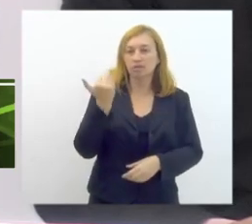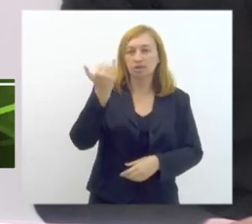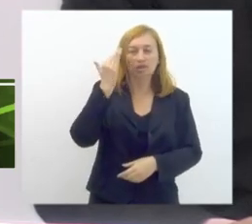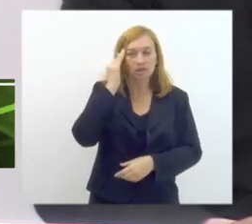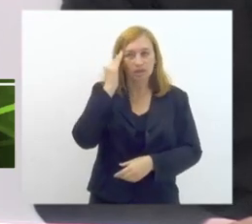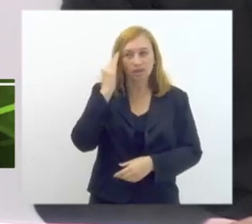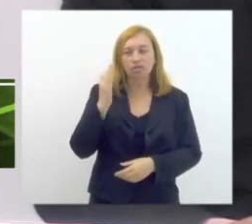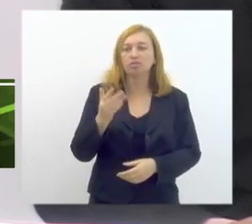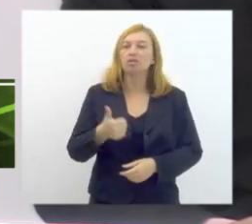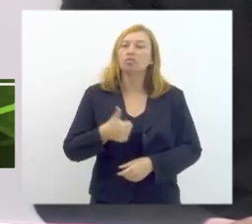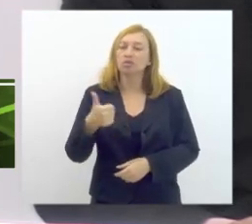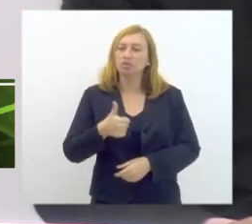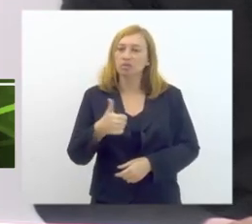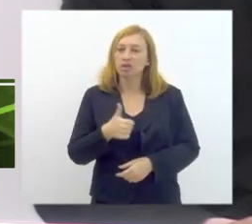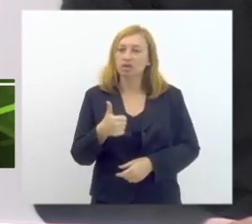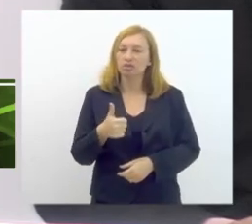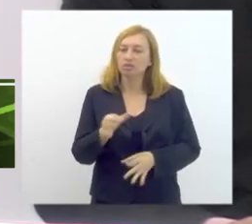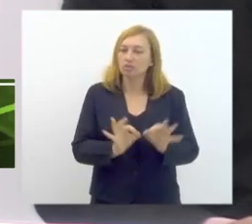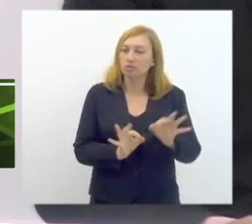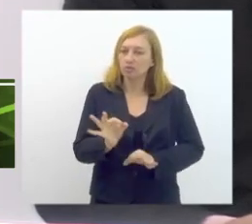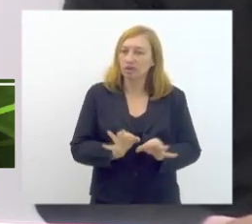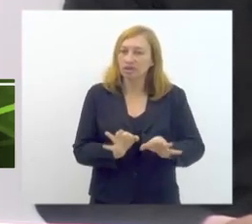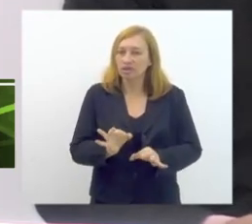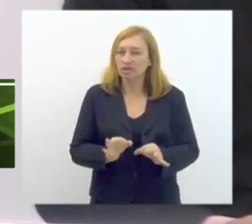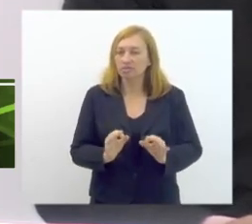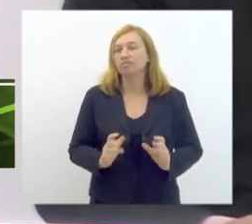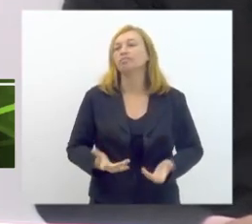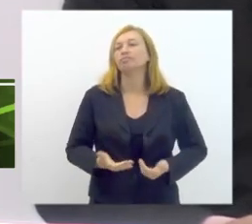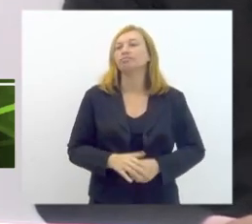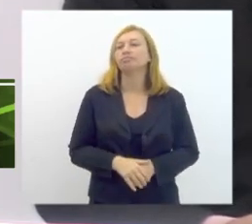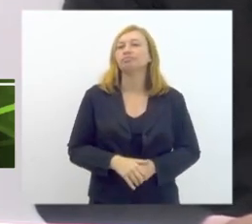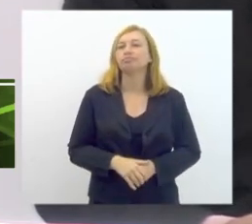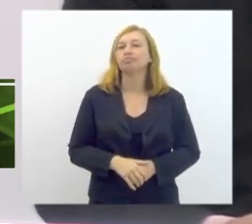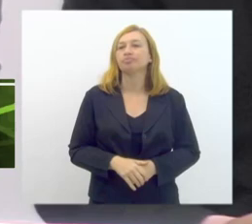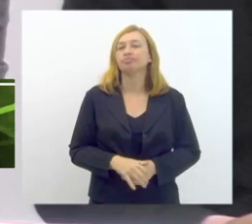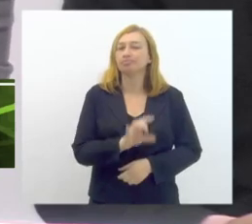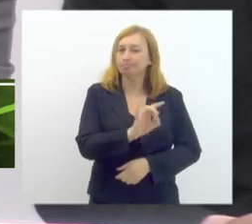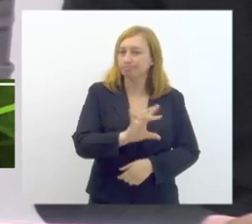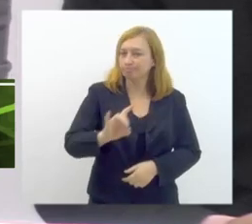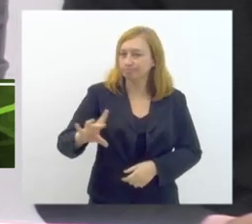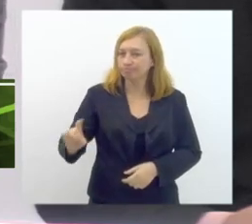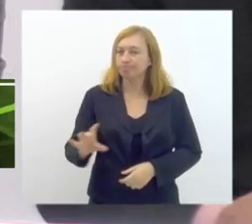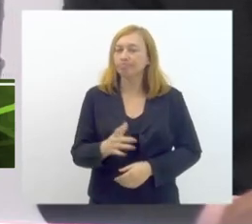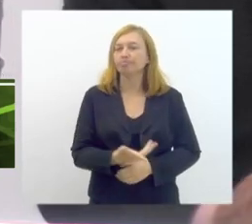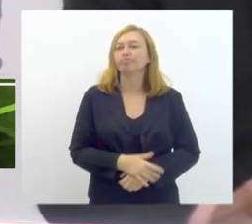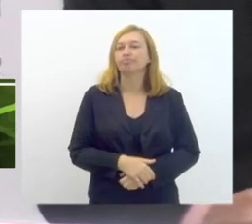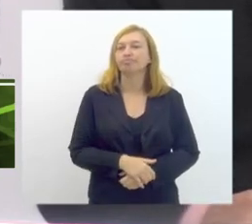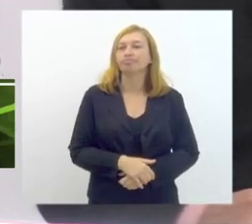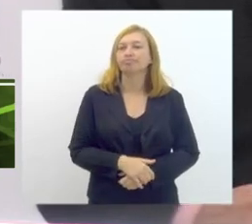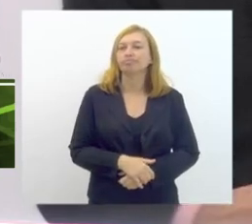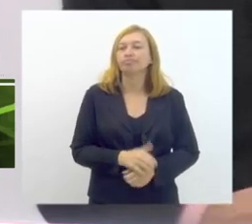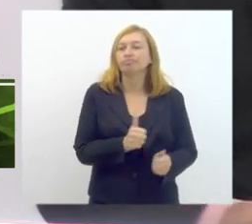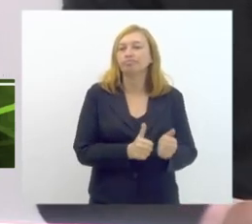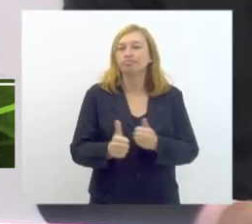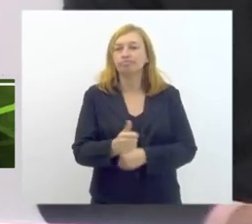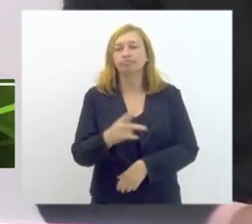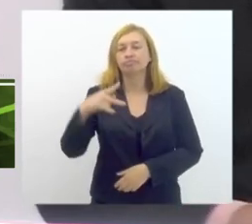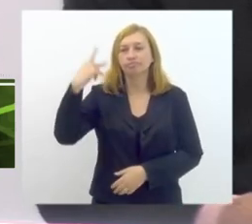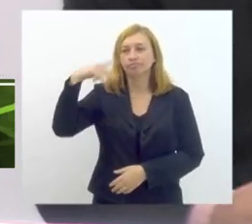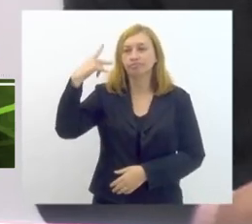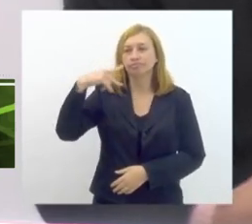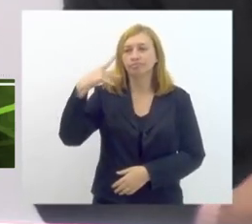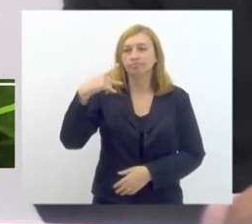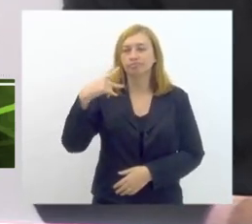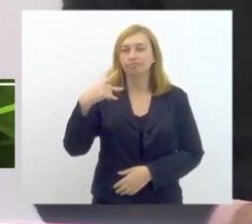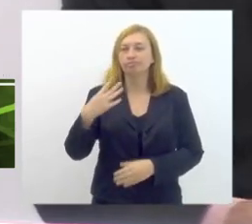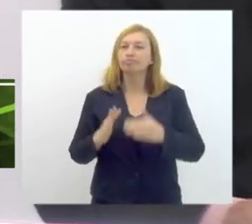primeira parte da arrumação da casa. E aí cabe a cada consórcio. A frente parlamentar,